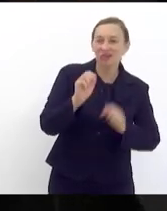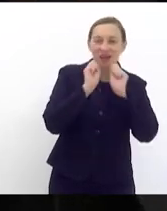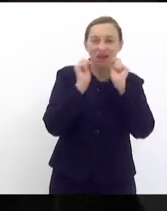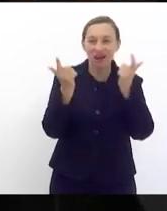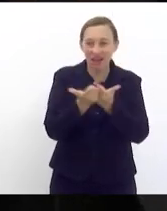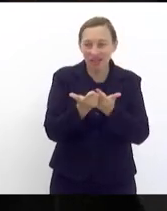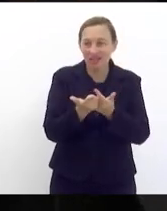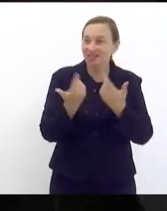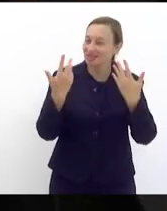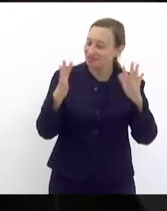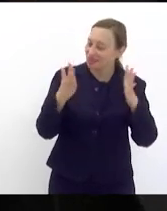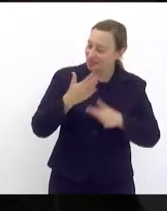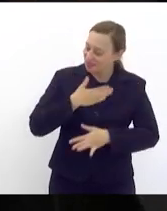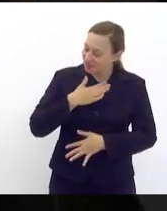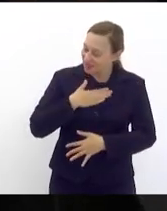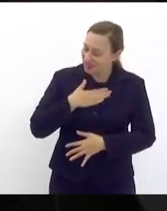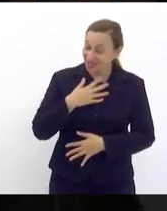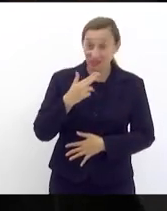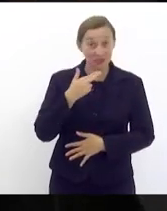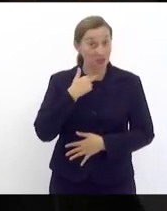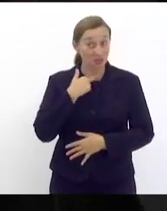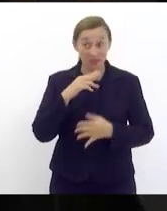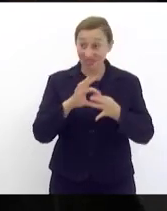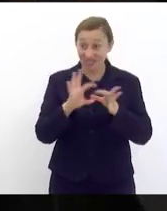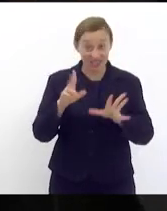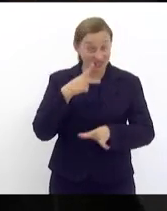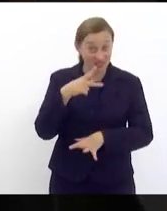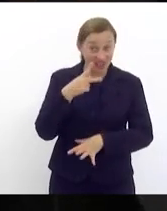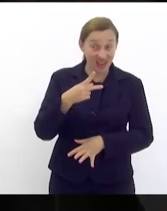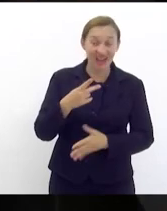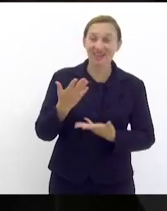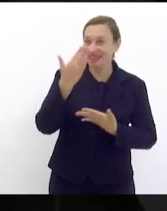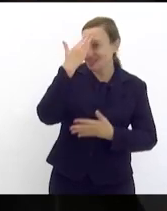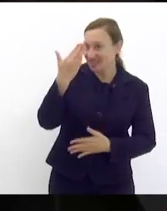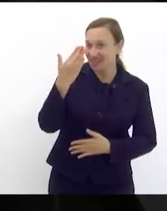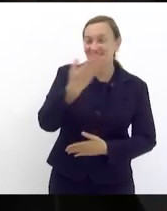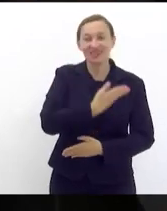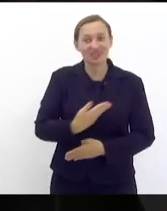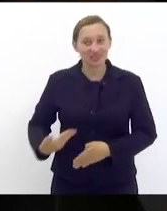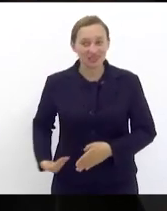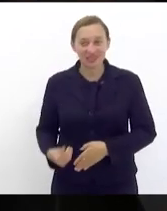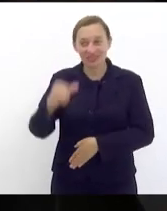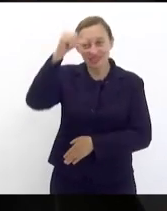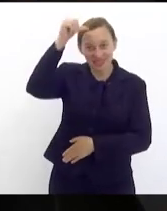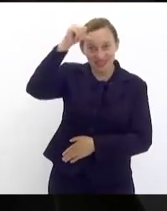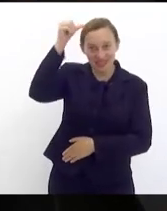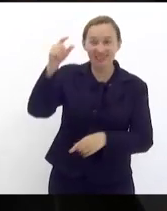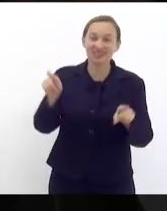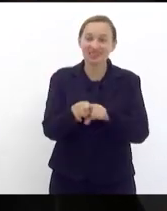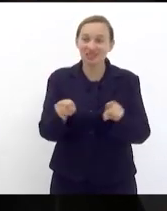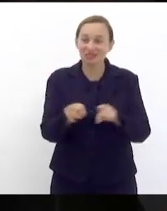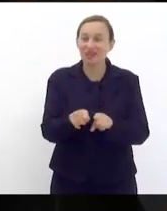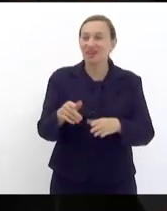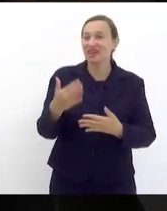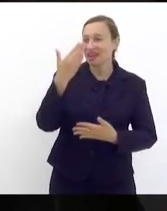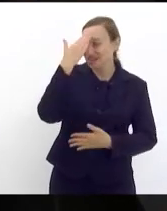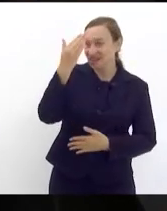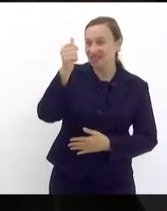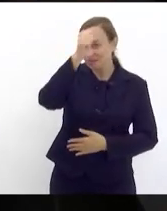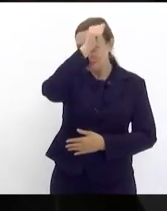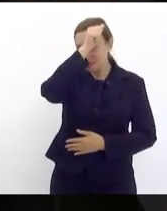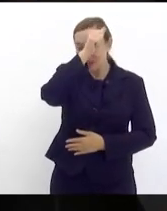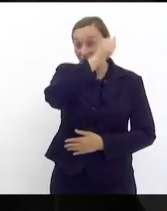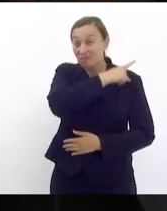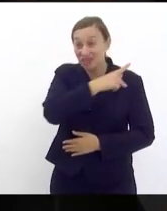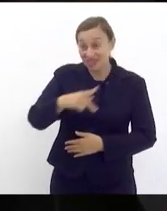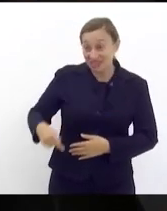me parabenizou. Não posso deixar de não agradecer ao nosso governador Cláudio Castro, também agradecer ao presidente dessa casa, que